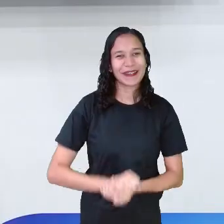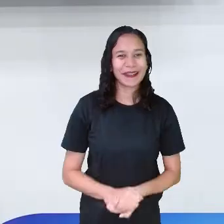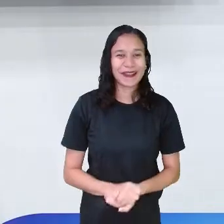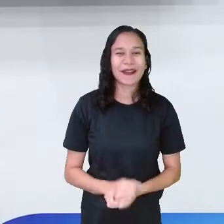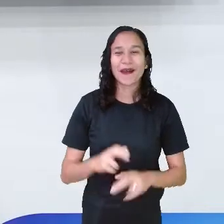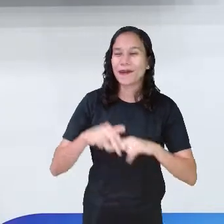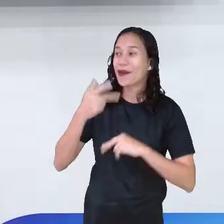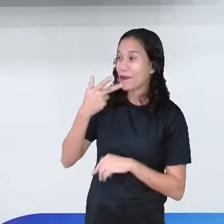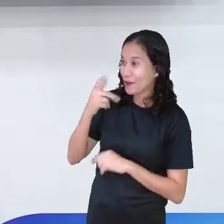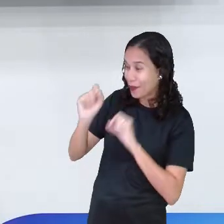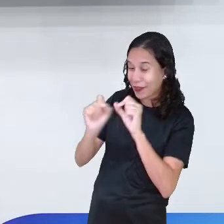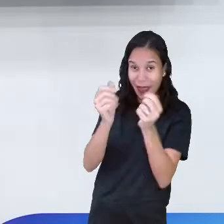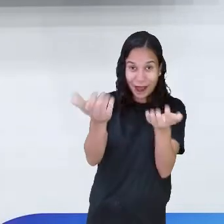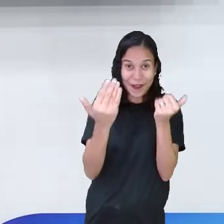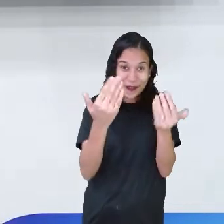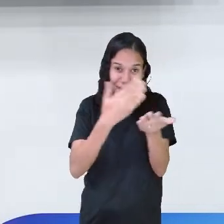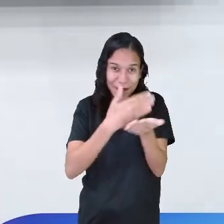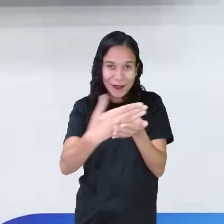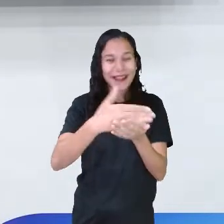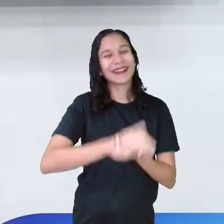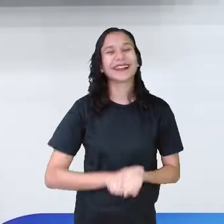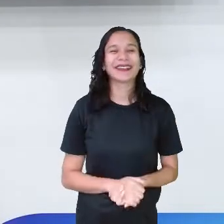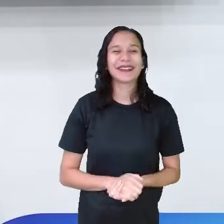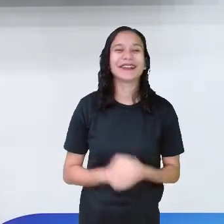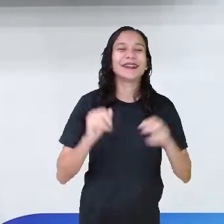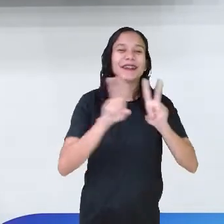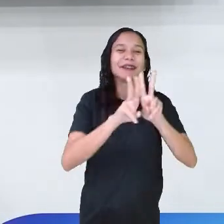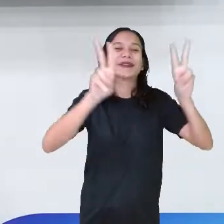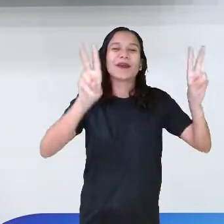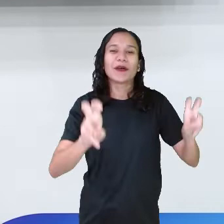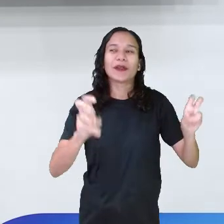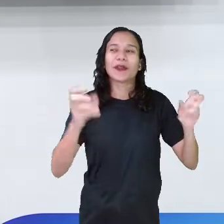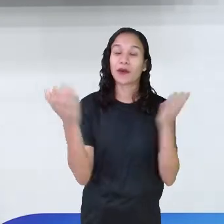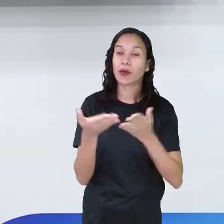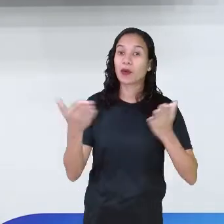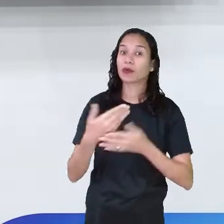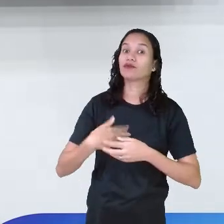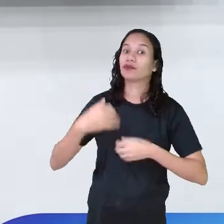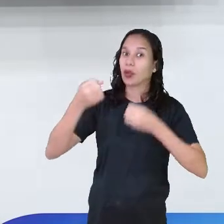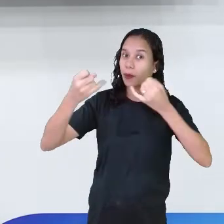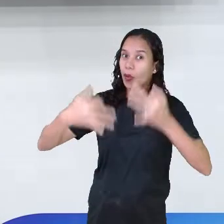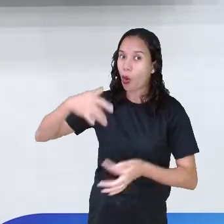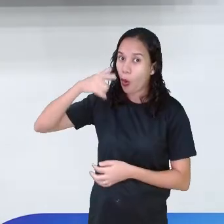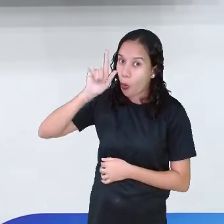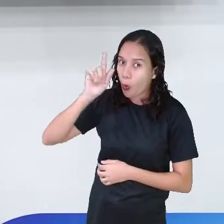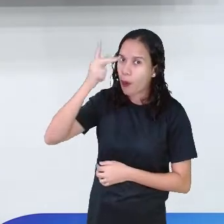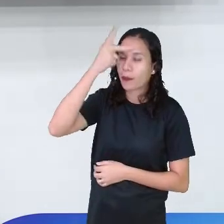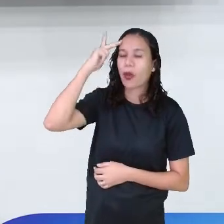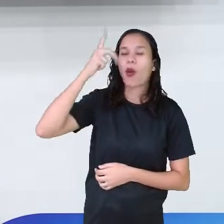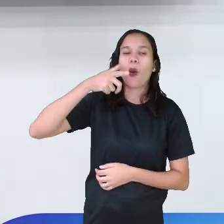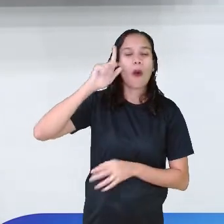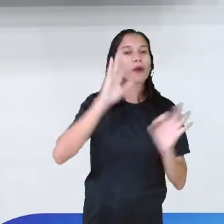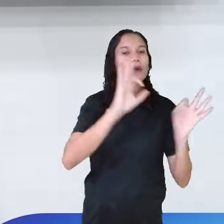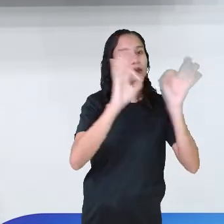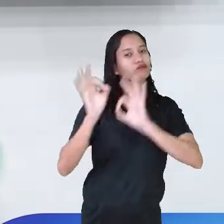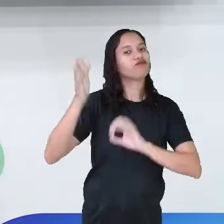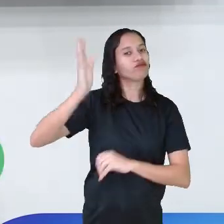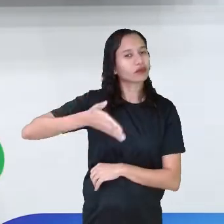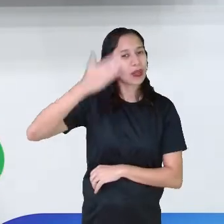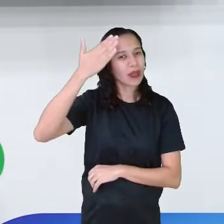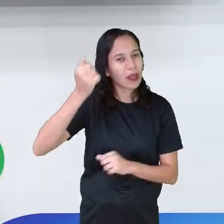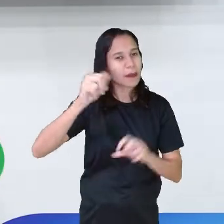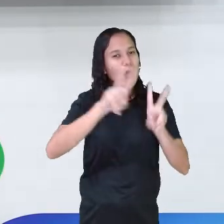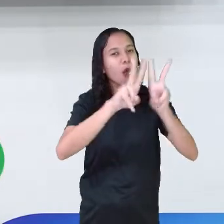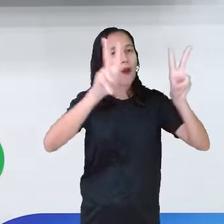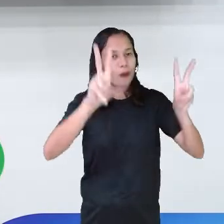como ela sempre diz, vamos embora. O tema da aula de hoje, eu avisei desde ontem, quem assistiu ontem já sabia qual era a aula, qual era o